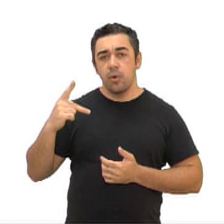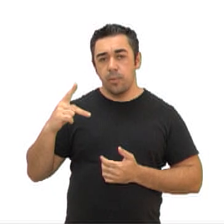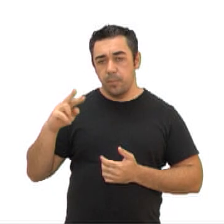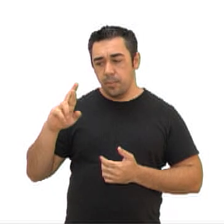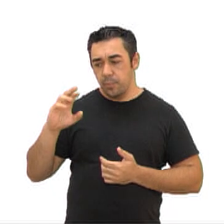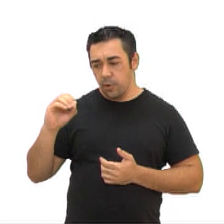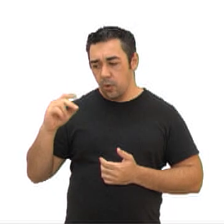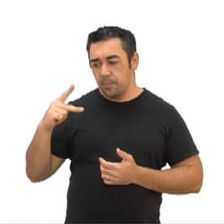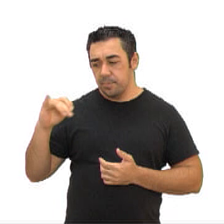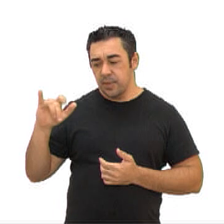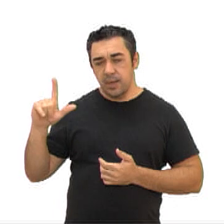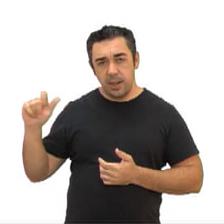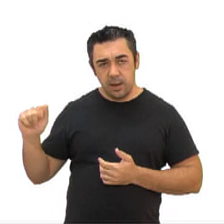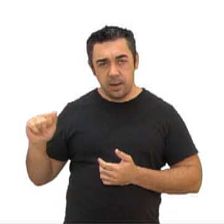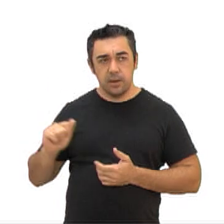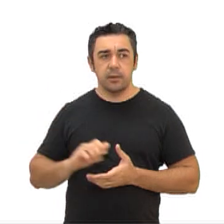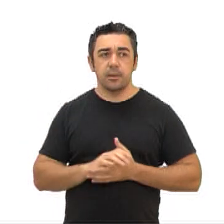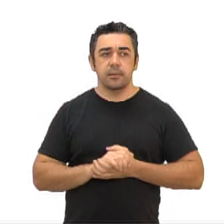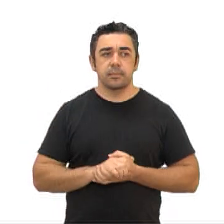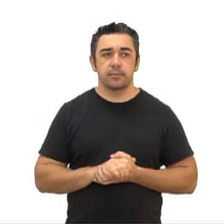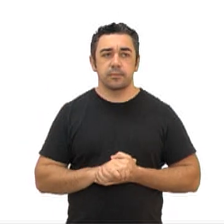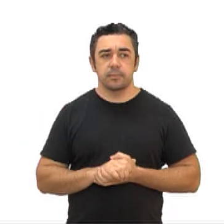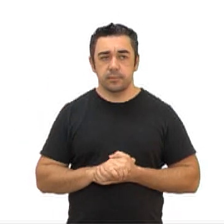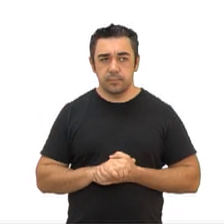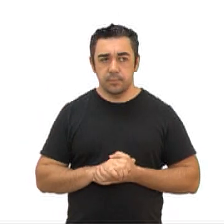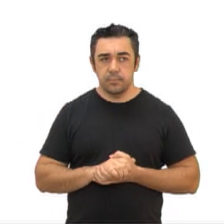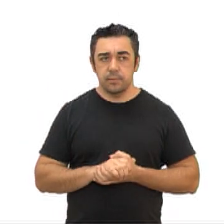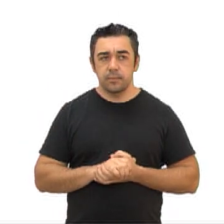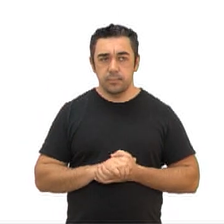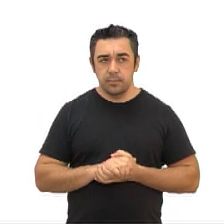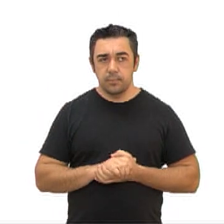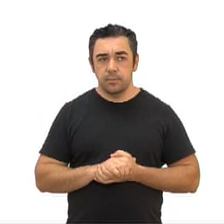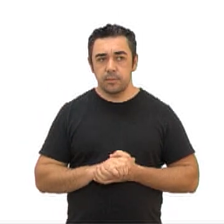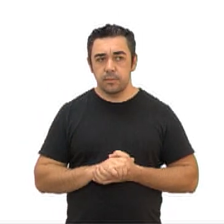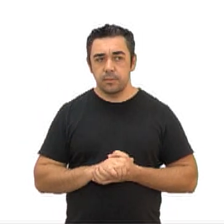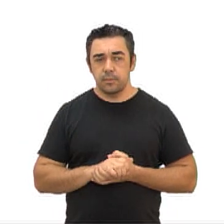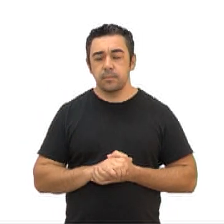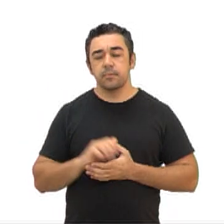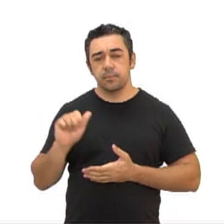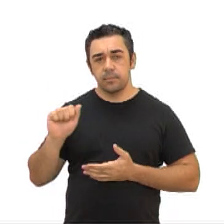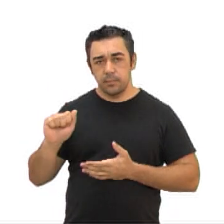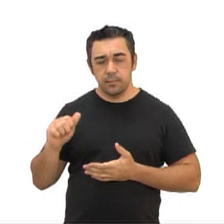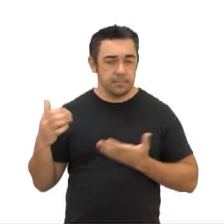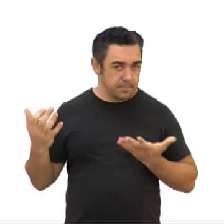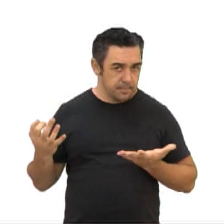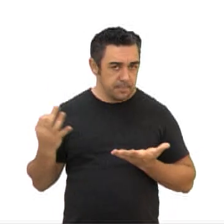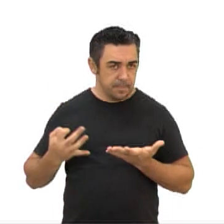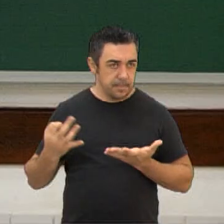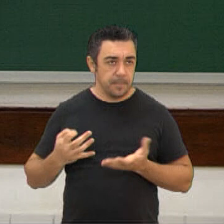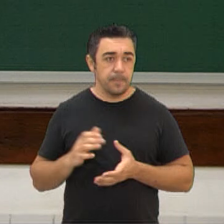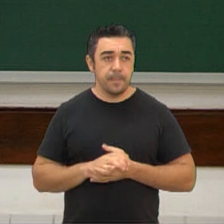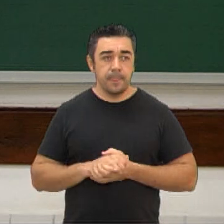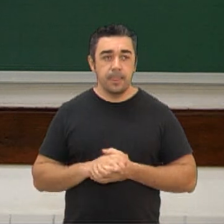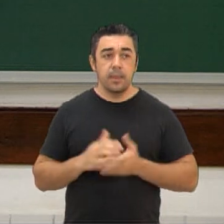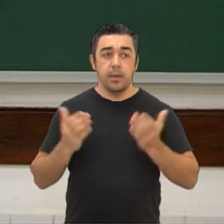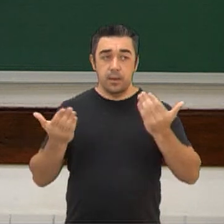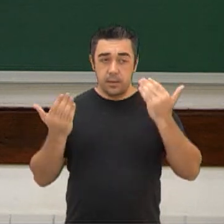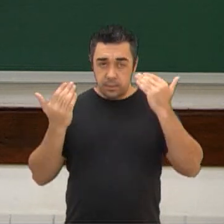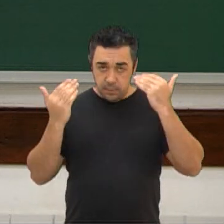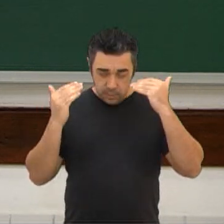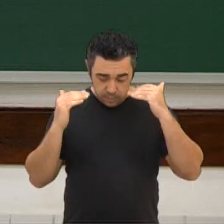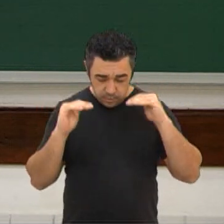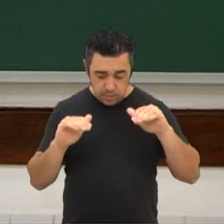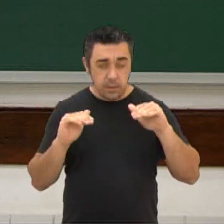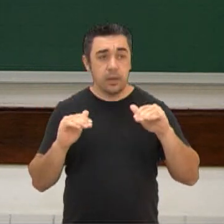radical menor, propil, que é o radical maior, mais a letra A. E